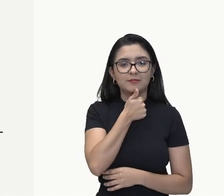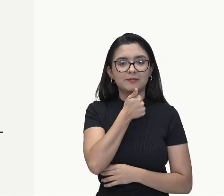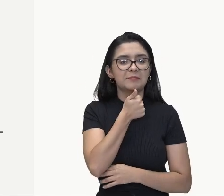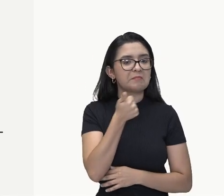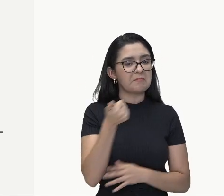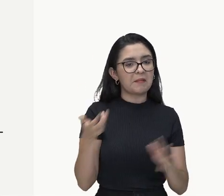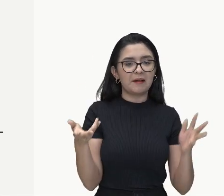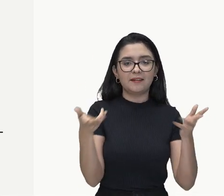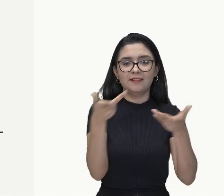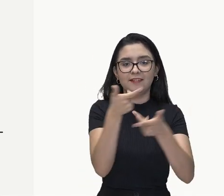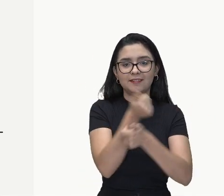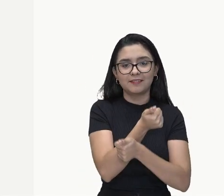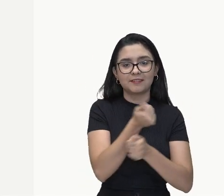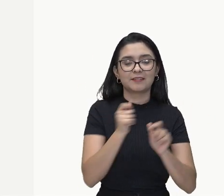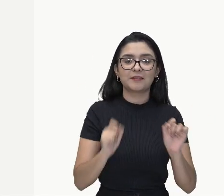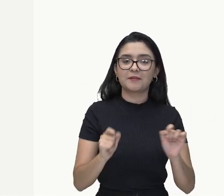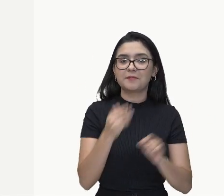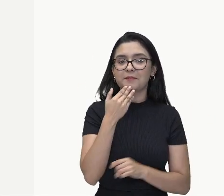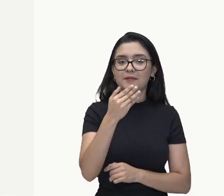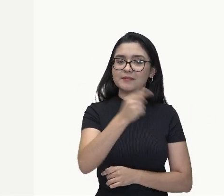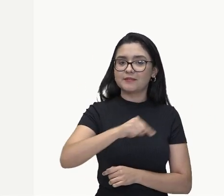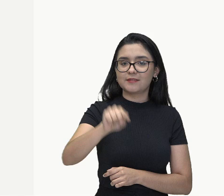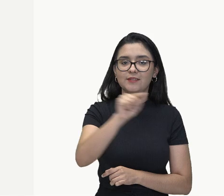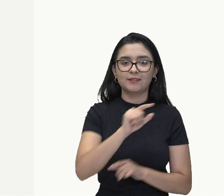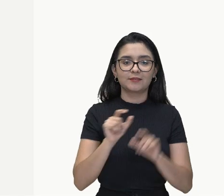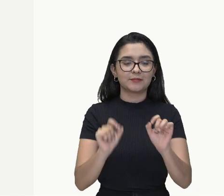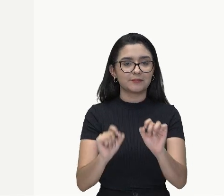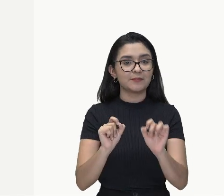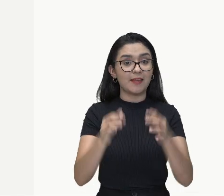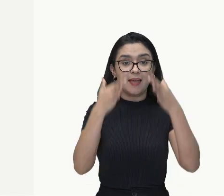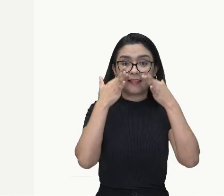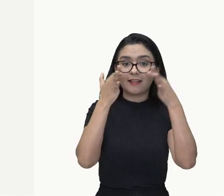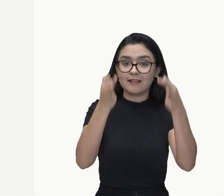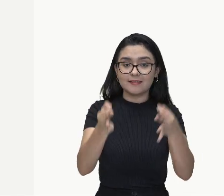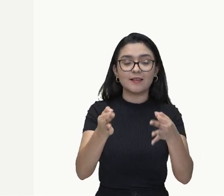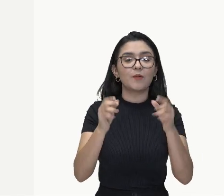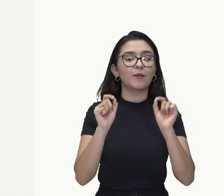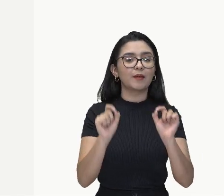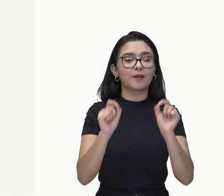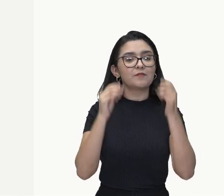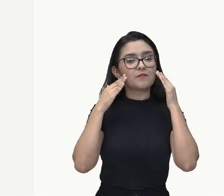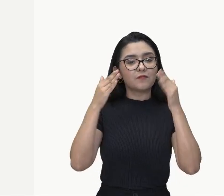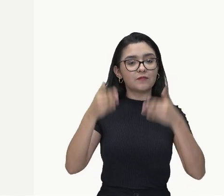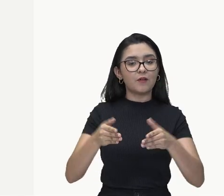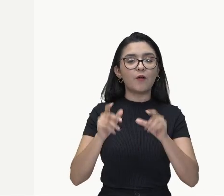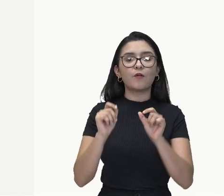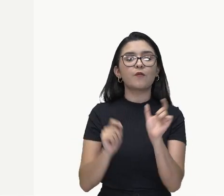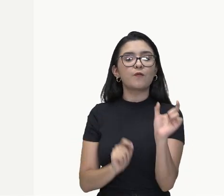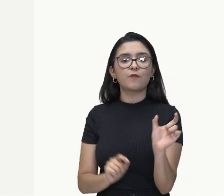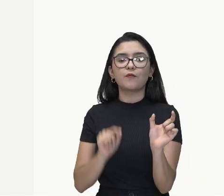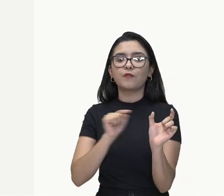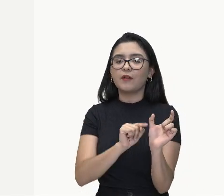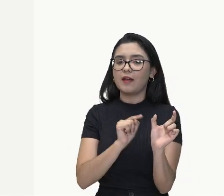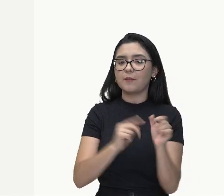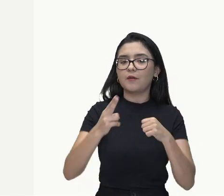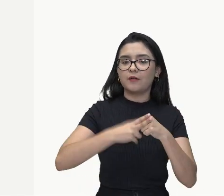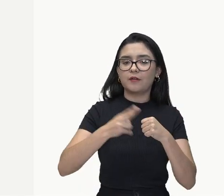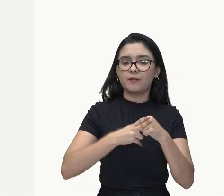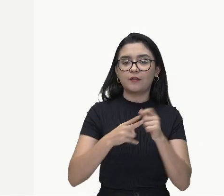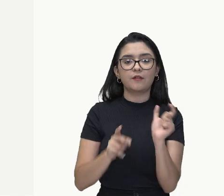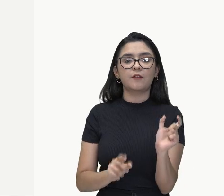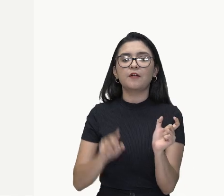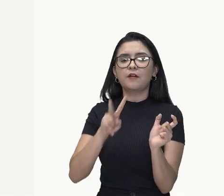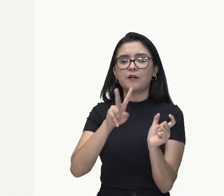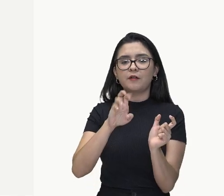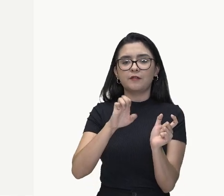lindo, né? Mas eu peço que vocês tenham a atenção voltada para esse verbo, por favor.